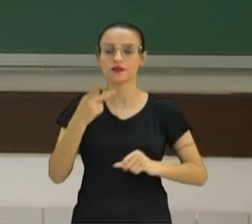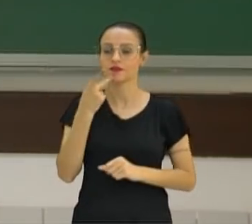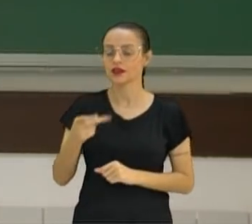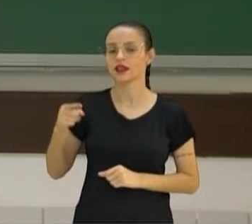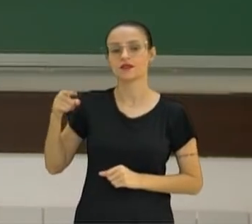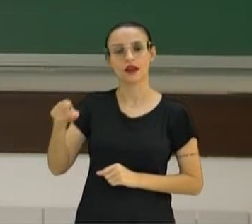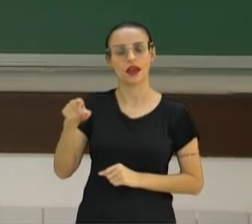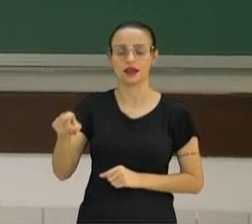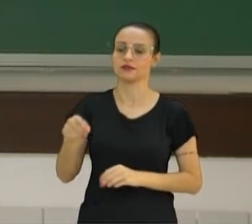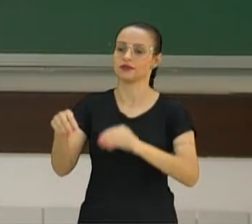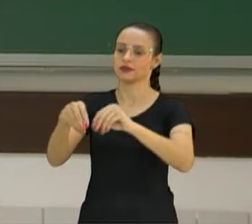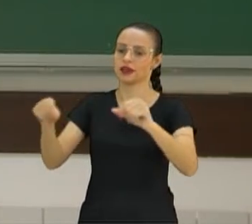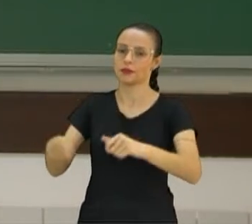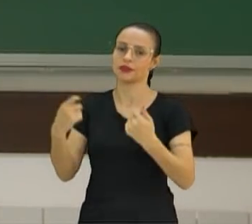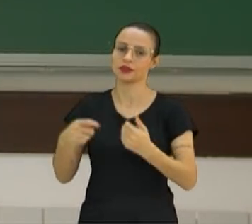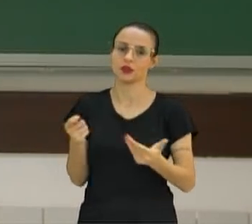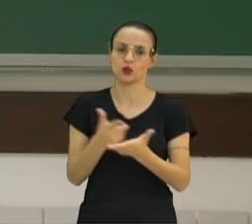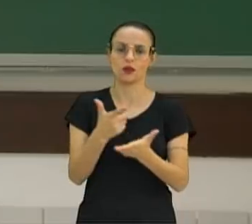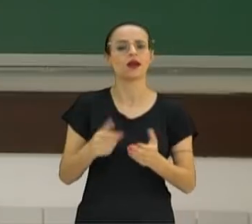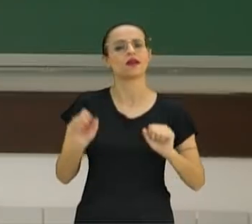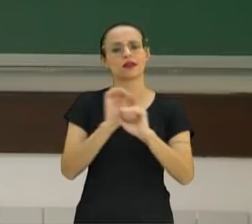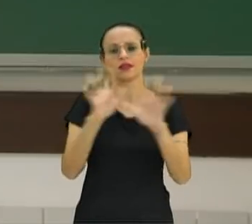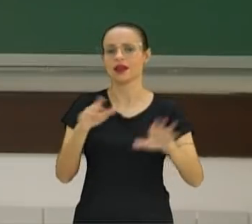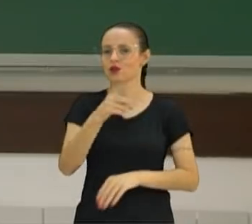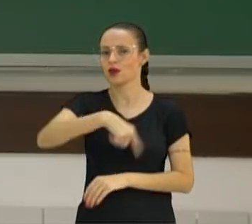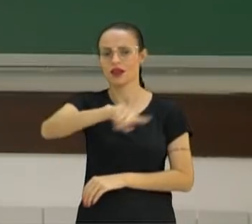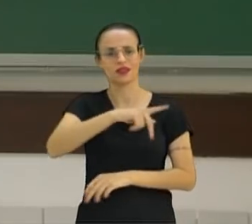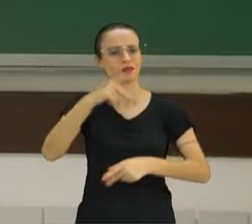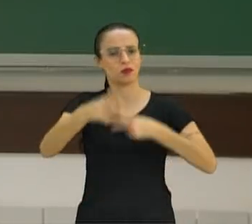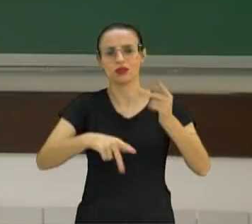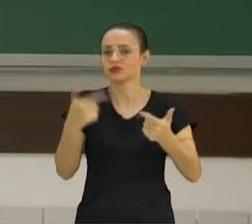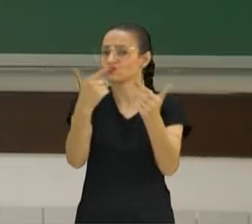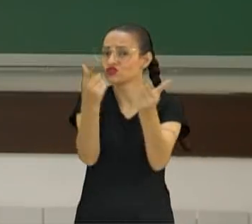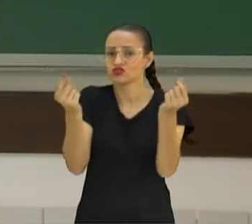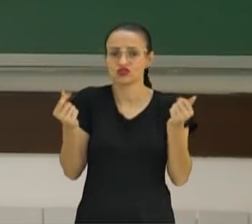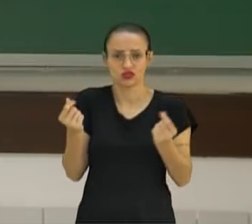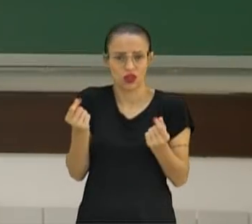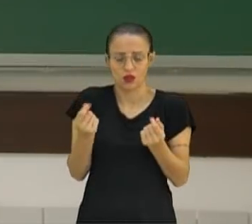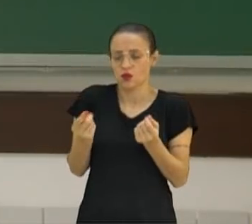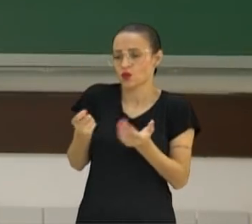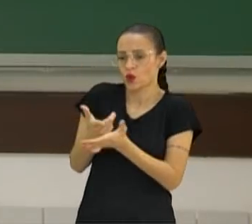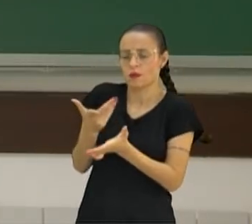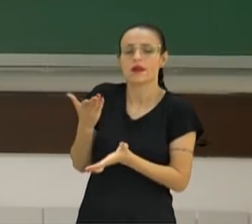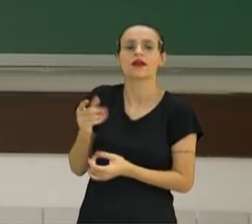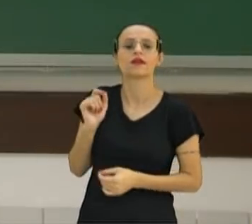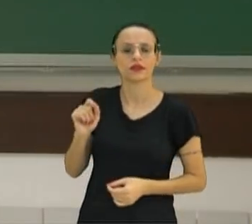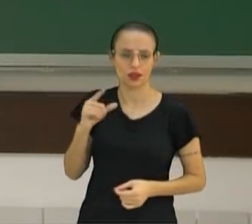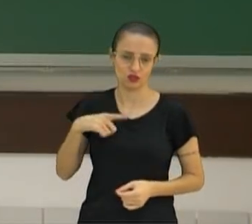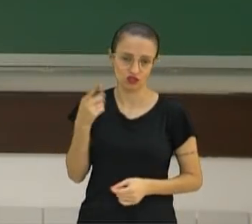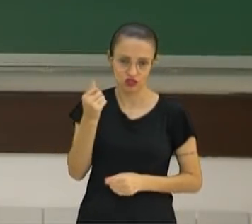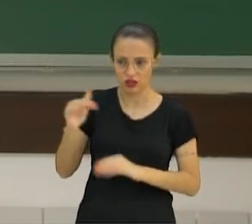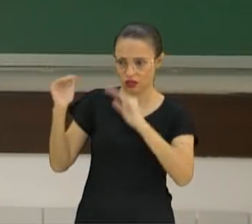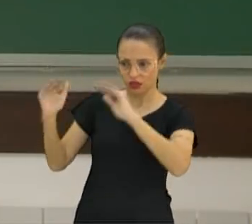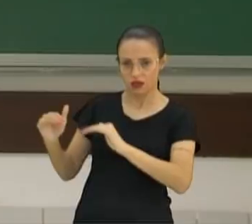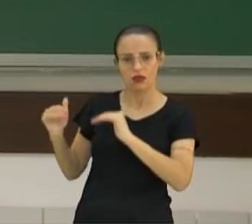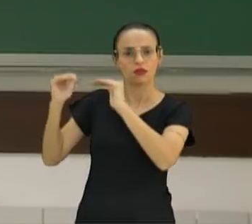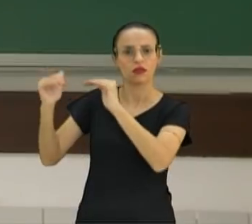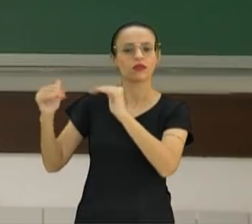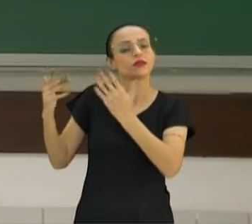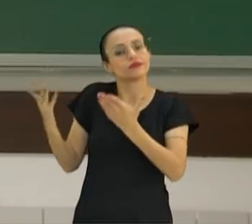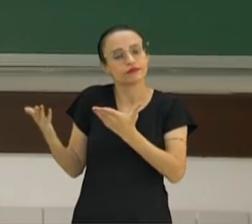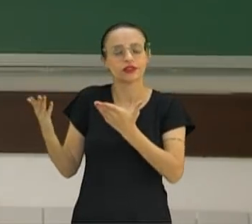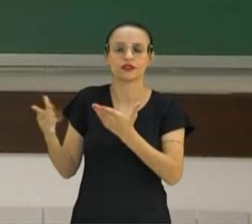ser compradas. É claro que essa população não tinha dinheiro para comprar essas terras. Quem tinha dinheiro era a elite, que acabava